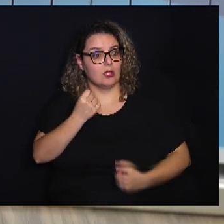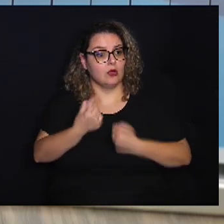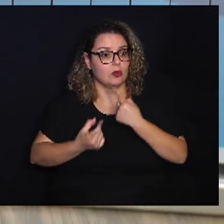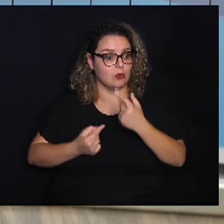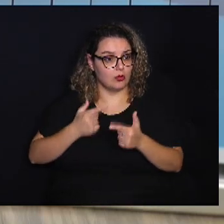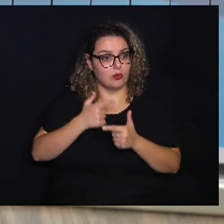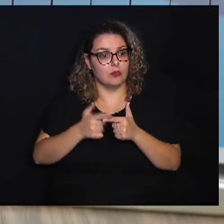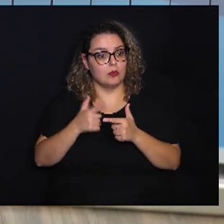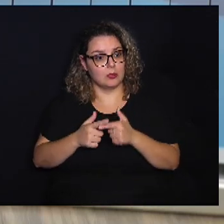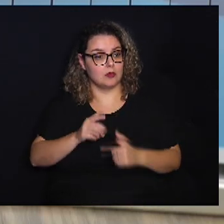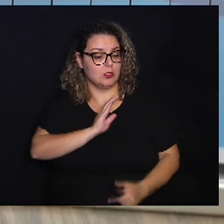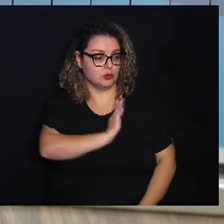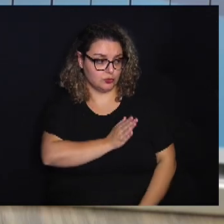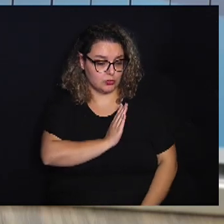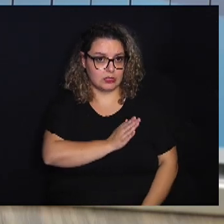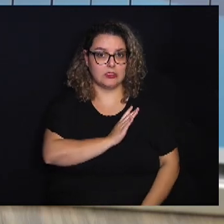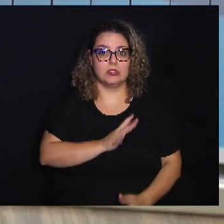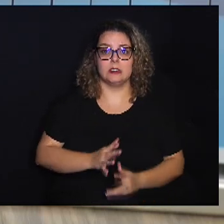cardíaco, né?